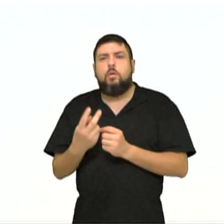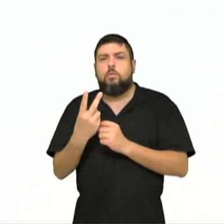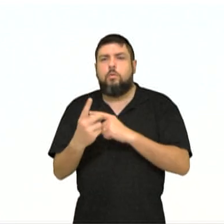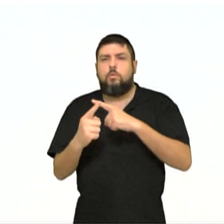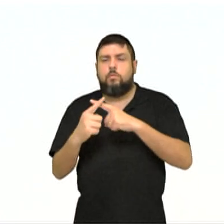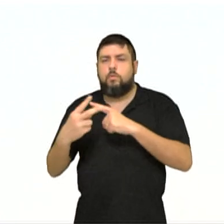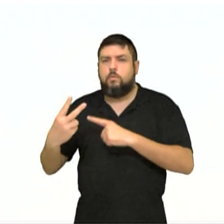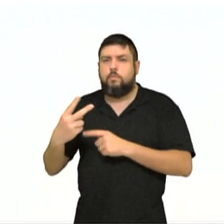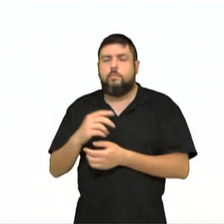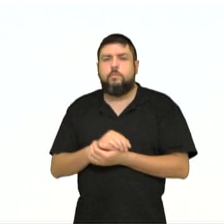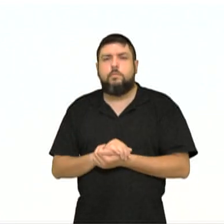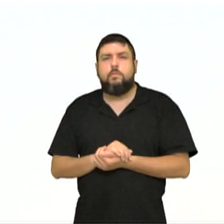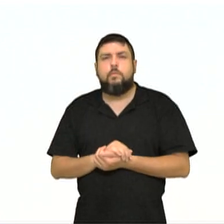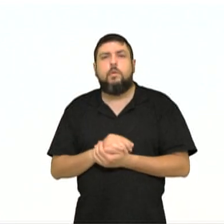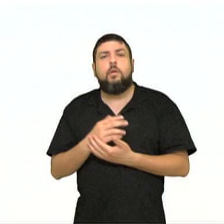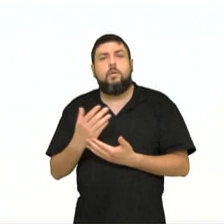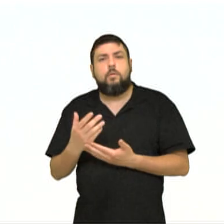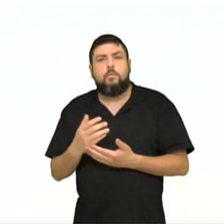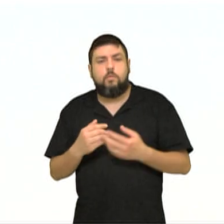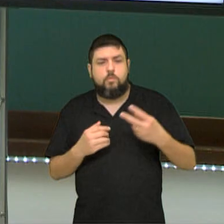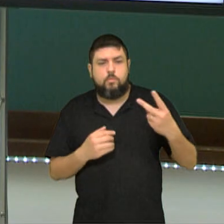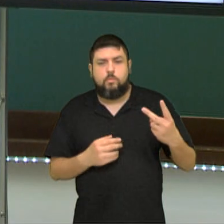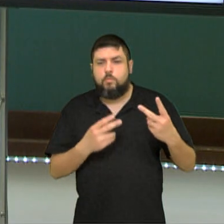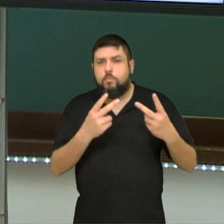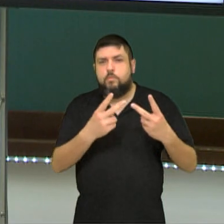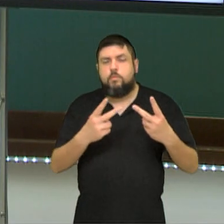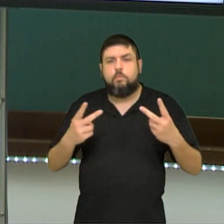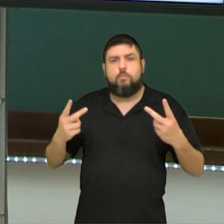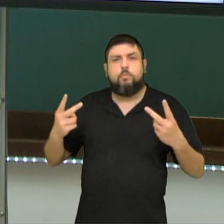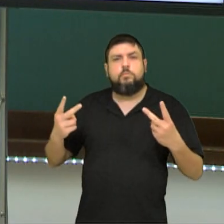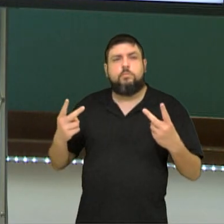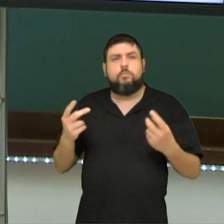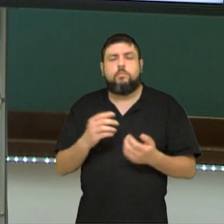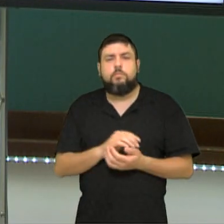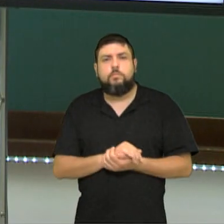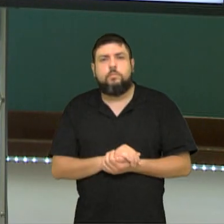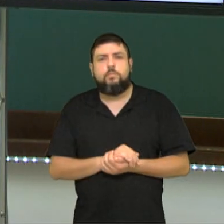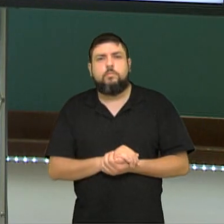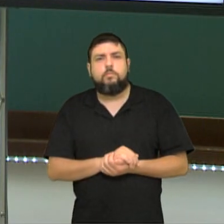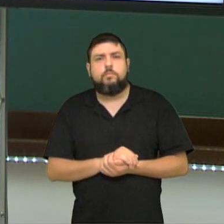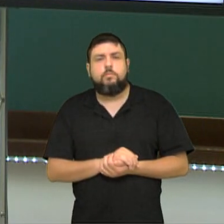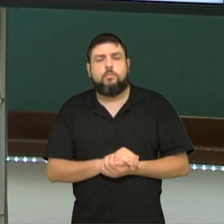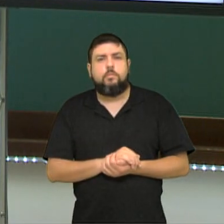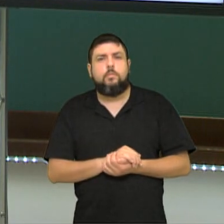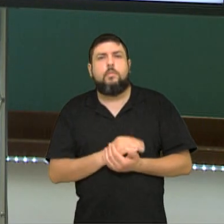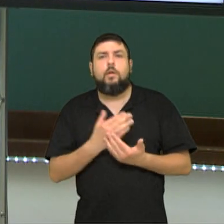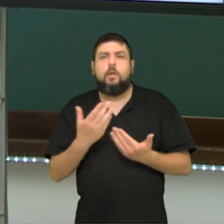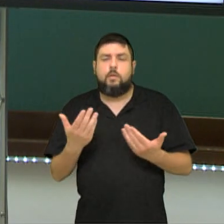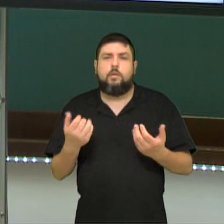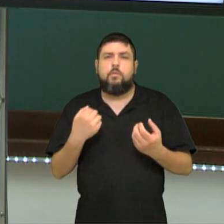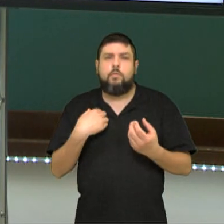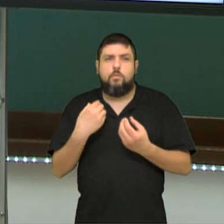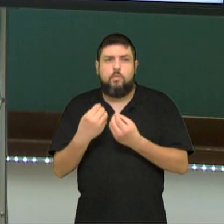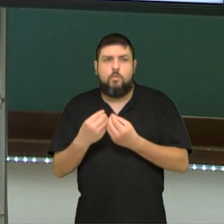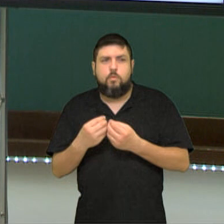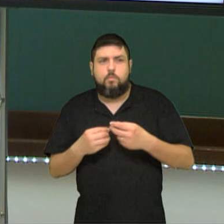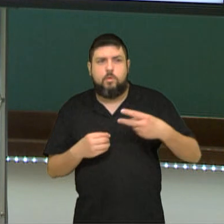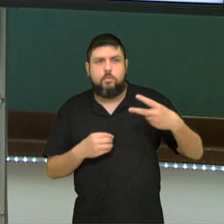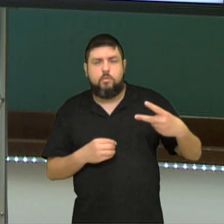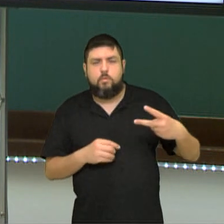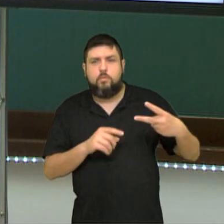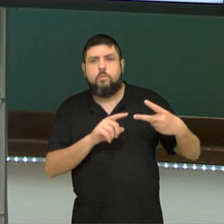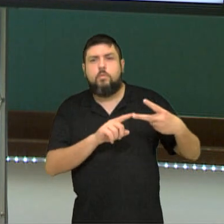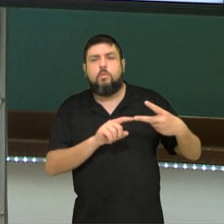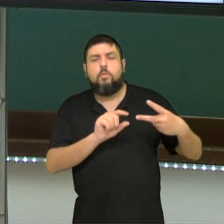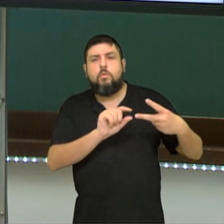número 2, pelo menos, nos dois termos desse polinômio. Coloco o termo em evidência e o que